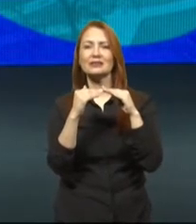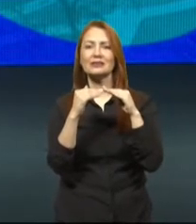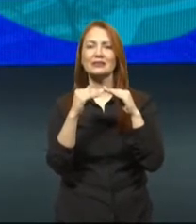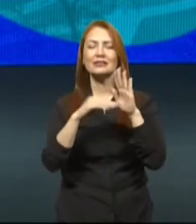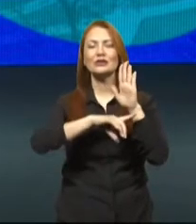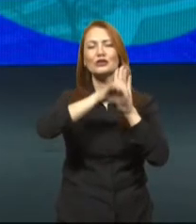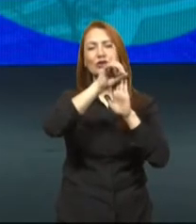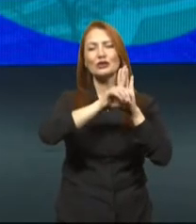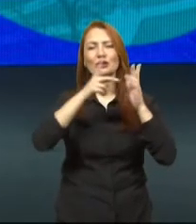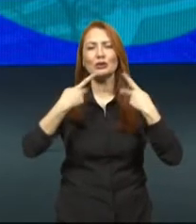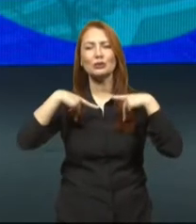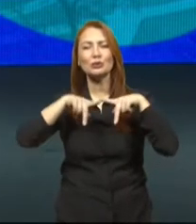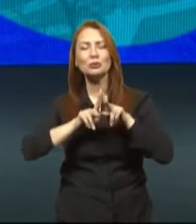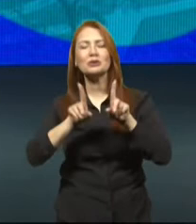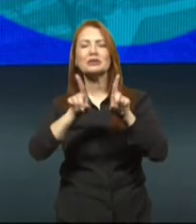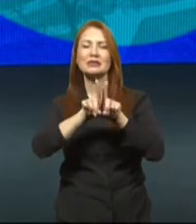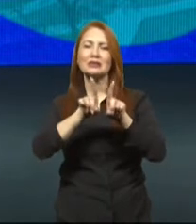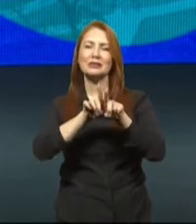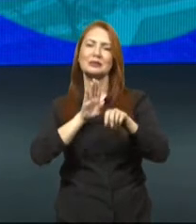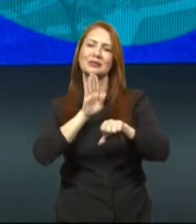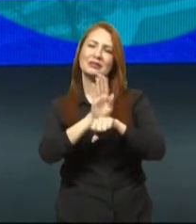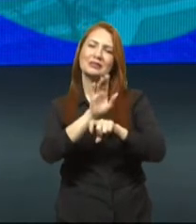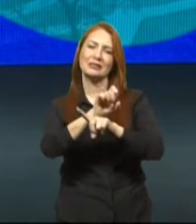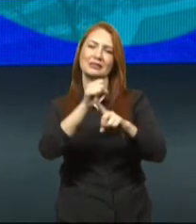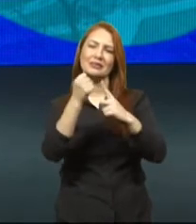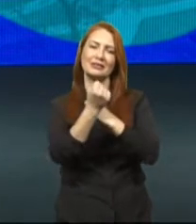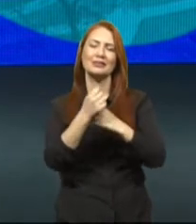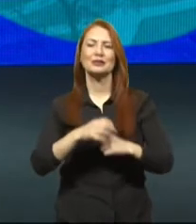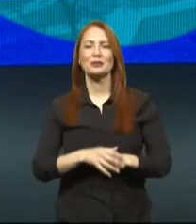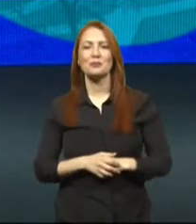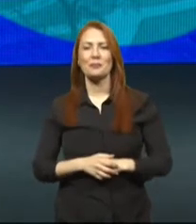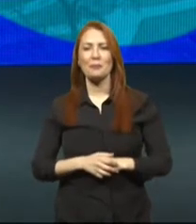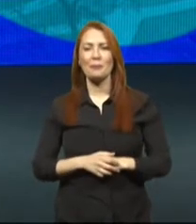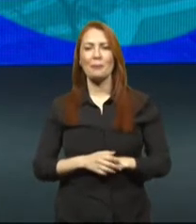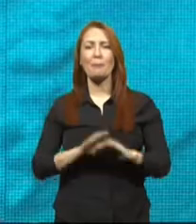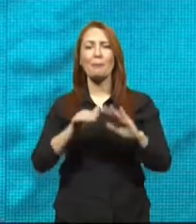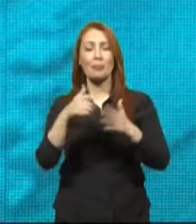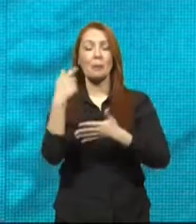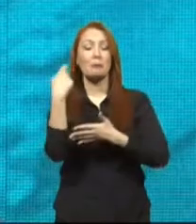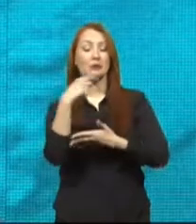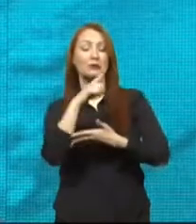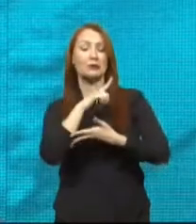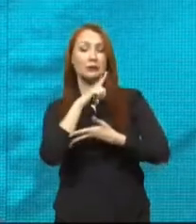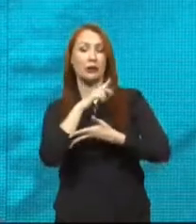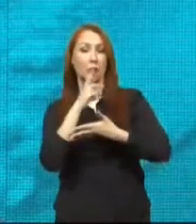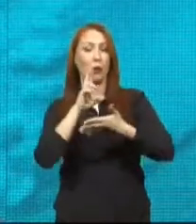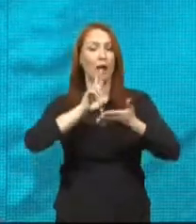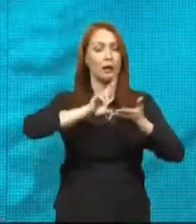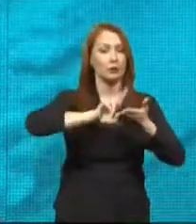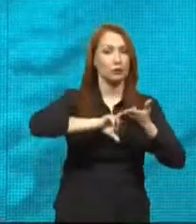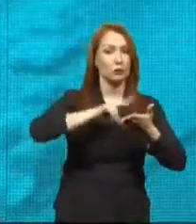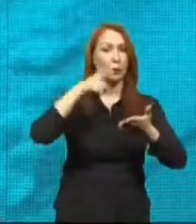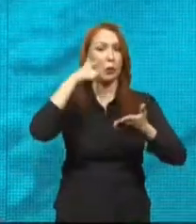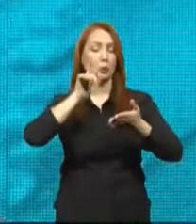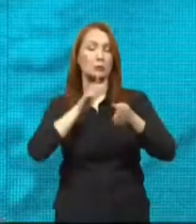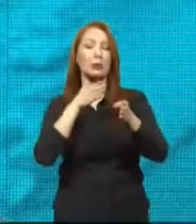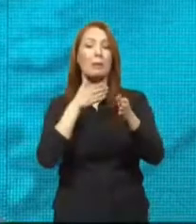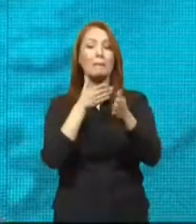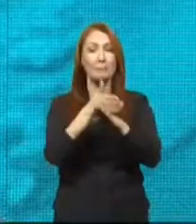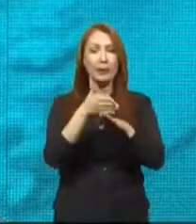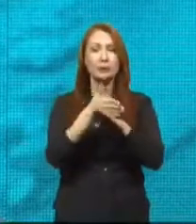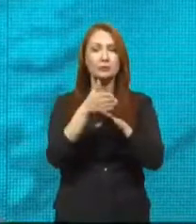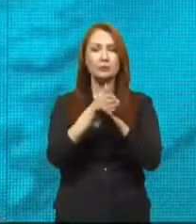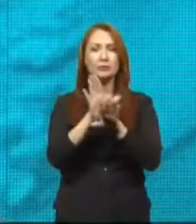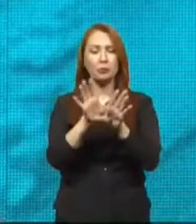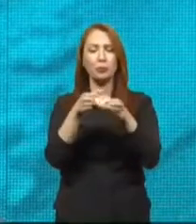Social. Muito bem. Então, tem que fazer um registro nessa secretaria estadual e participar desses conselhos para começar a jogar o